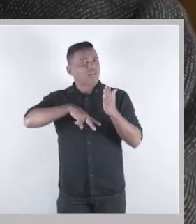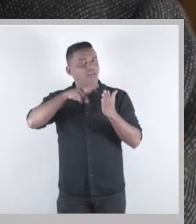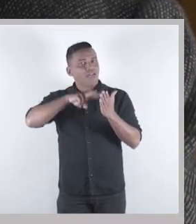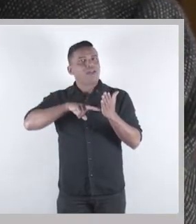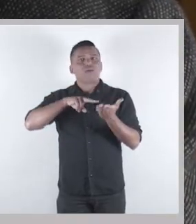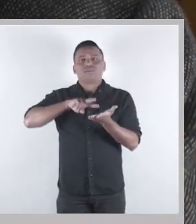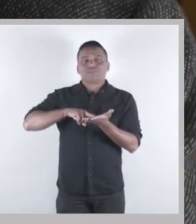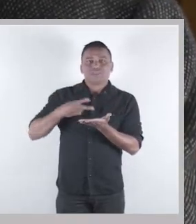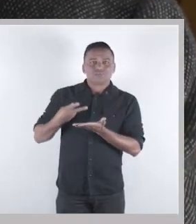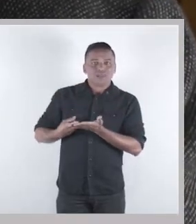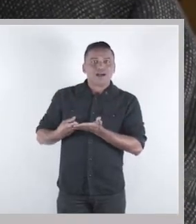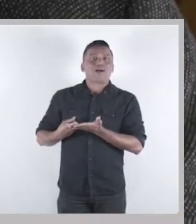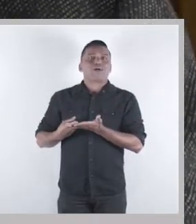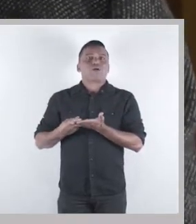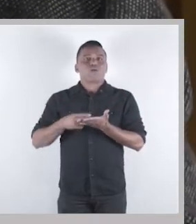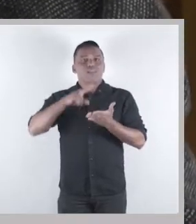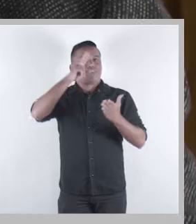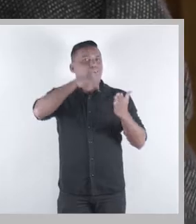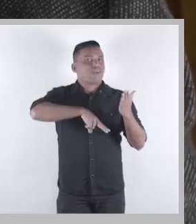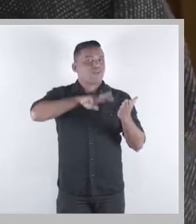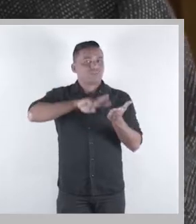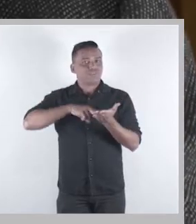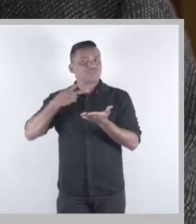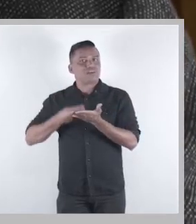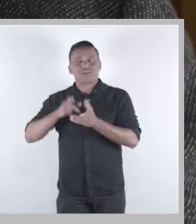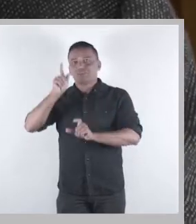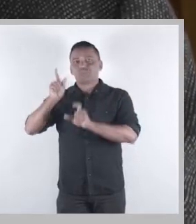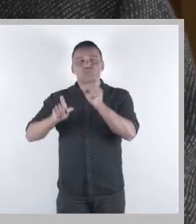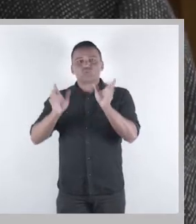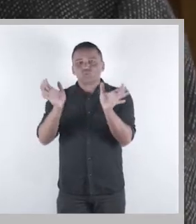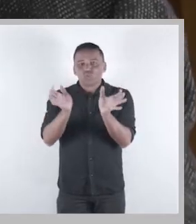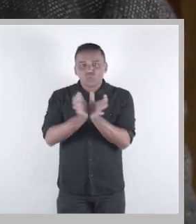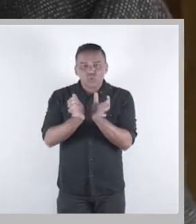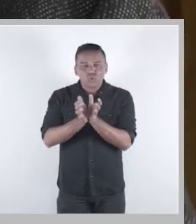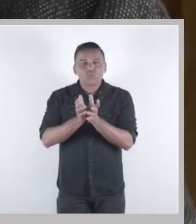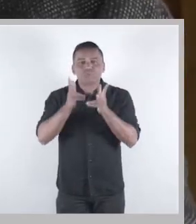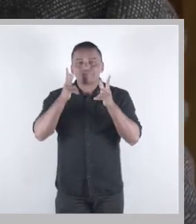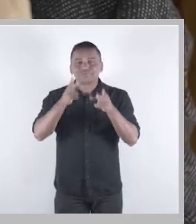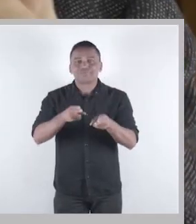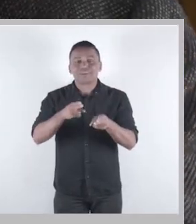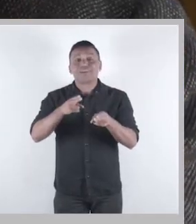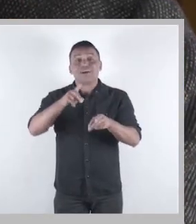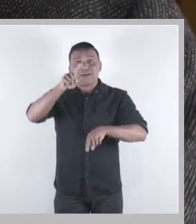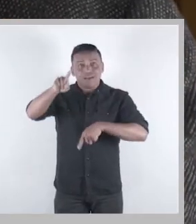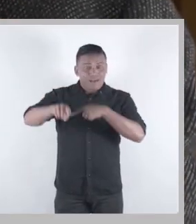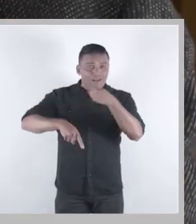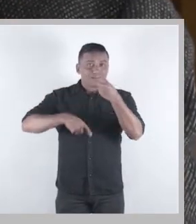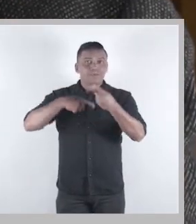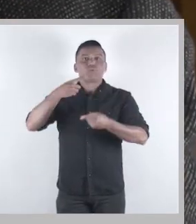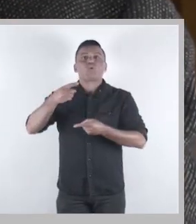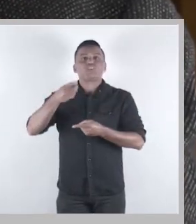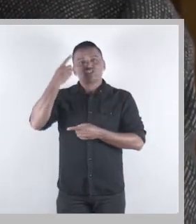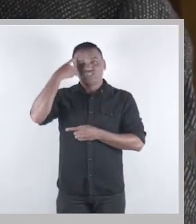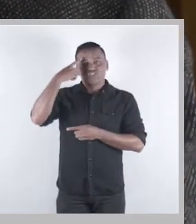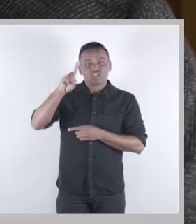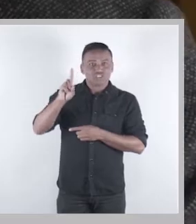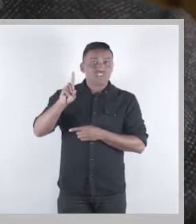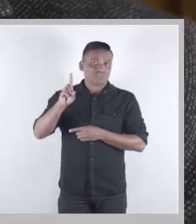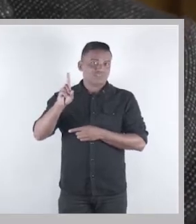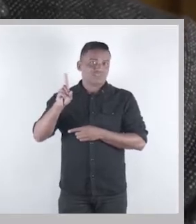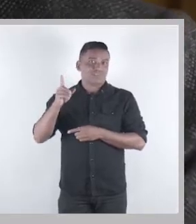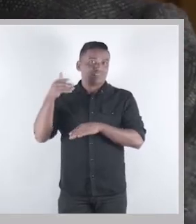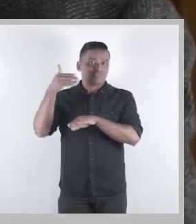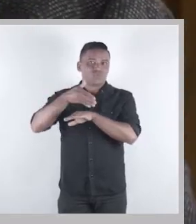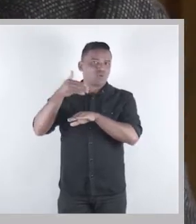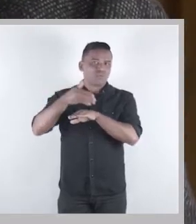e foi muito bom depois a gente teve no outro dia a gente foi na sorbonne com professor Leonardo tonus